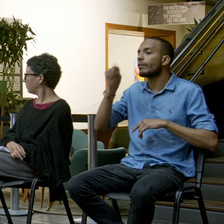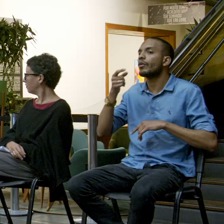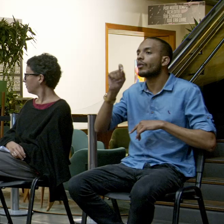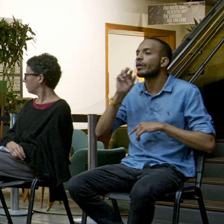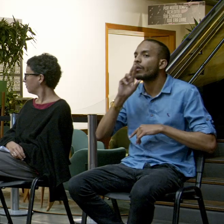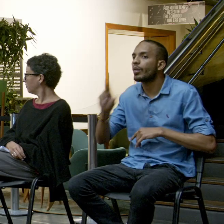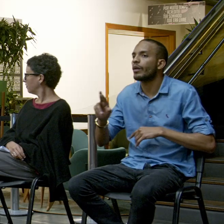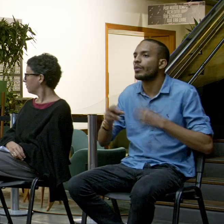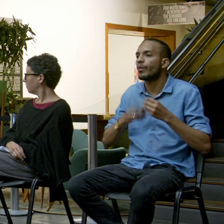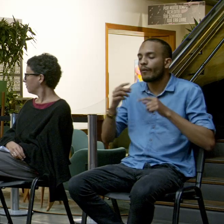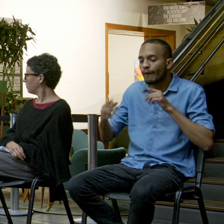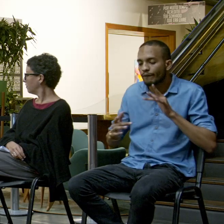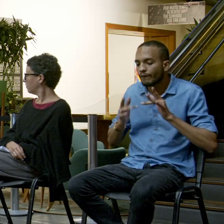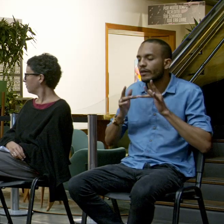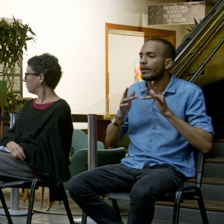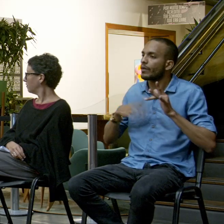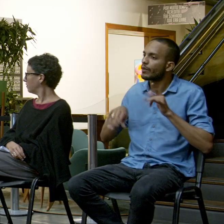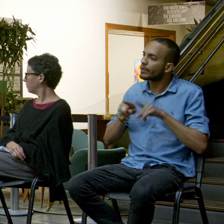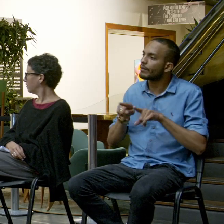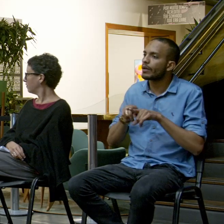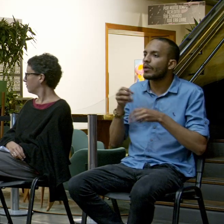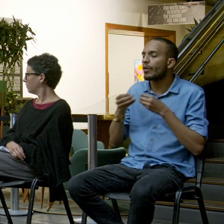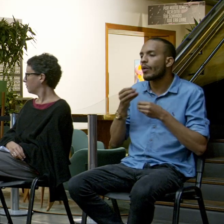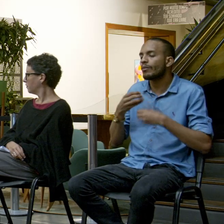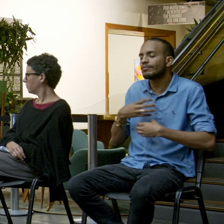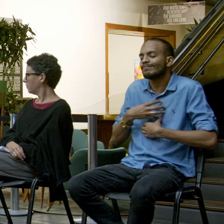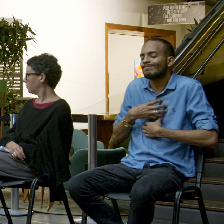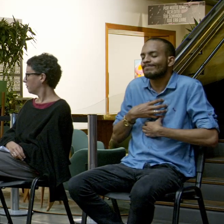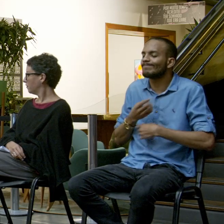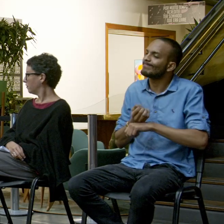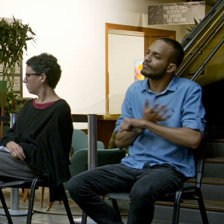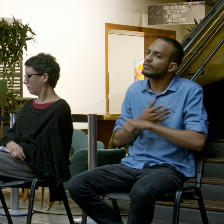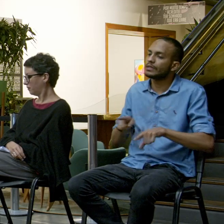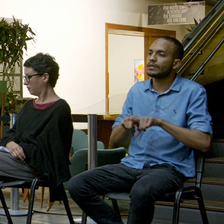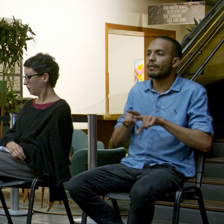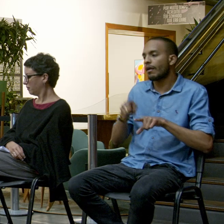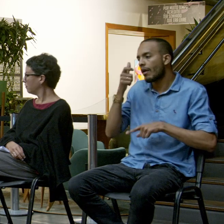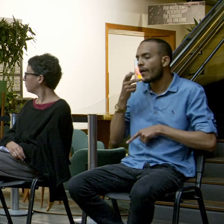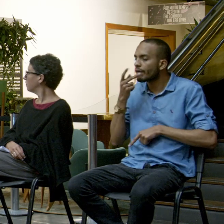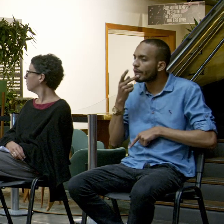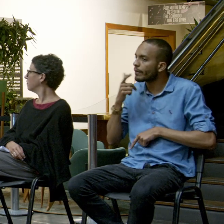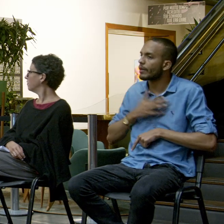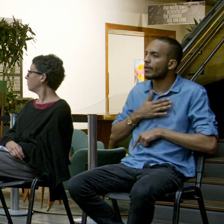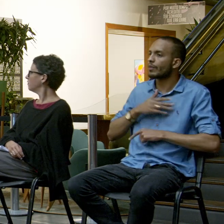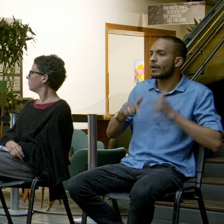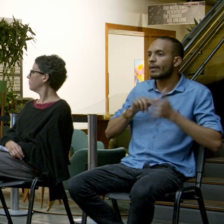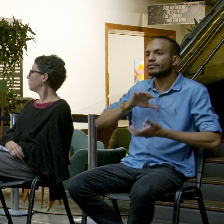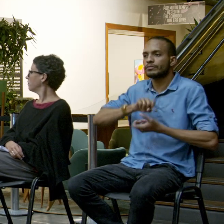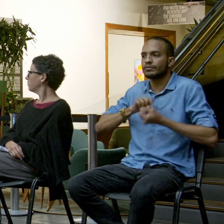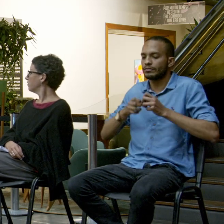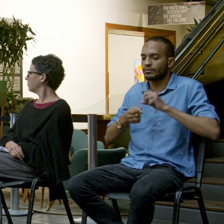os vínculos com o presente e o seu poder de comover. Nesse sentido, afirmo que meu trabalho